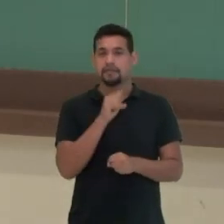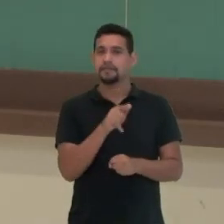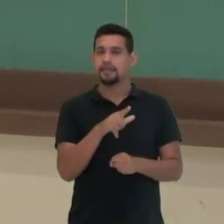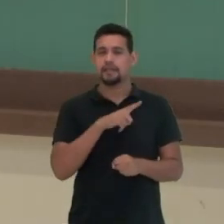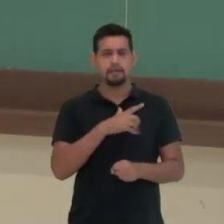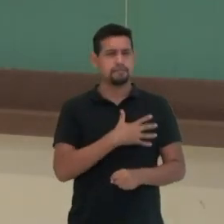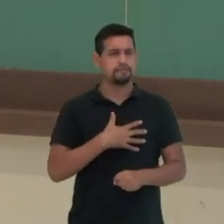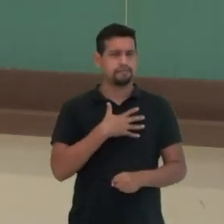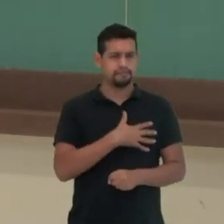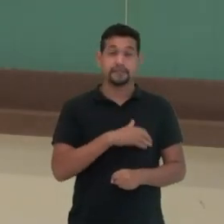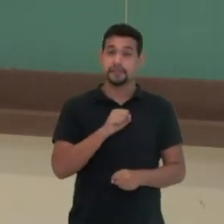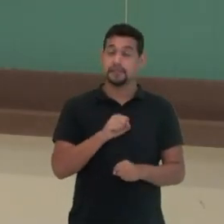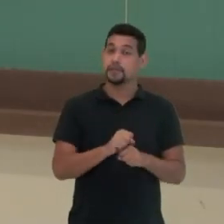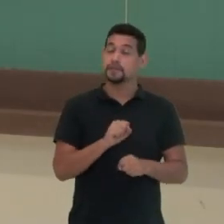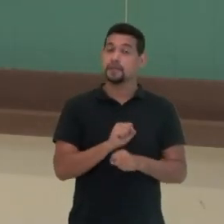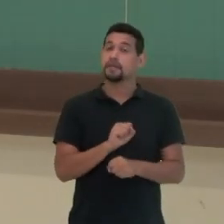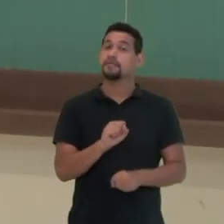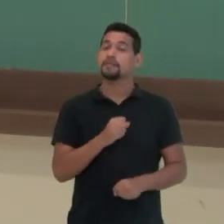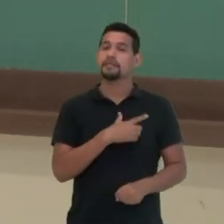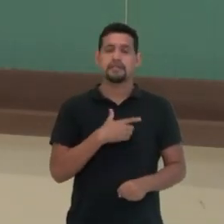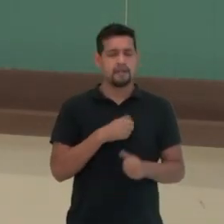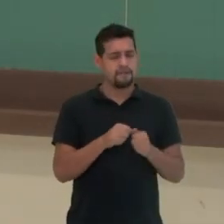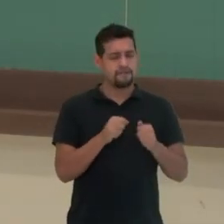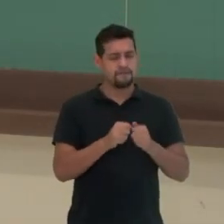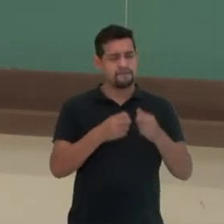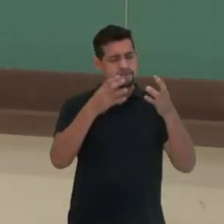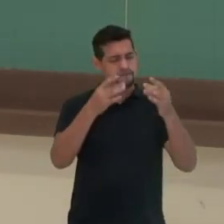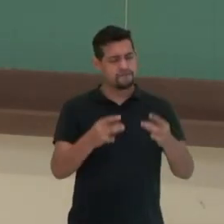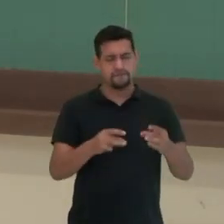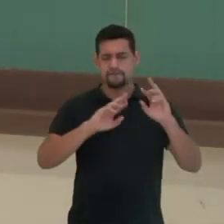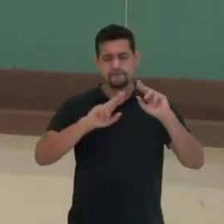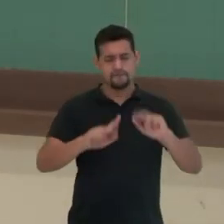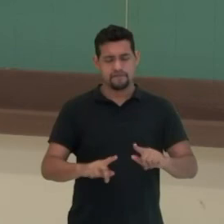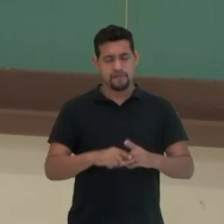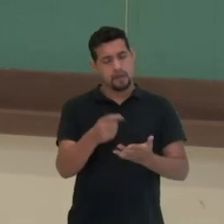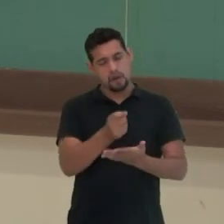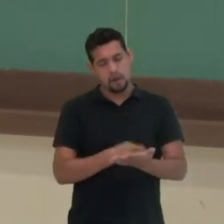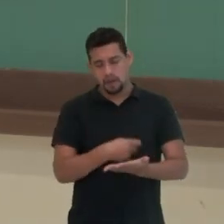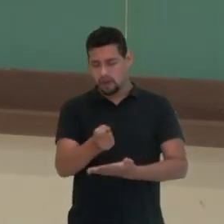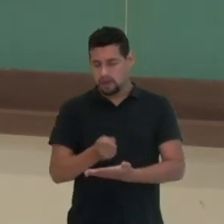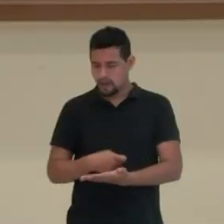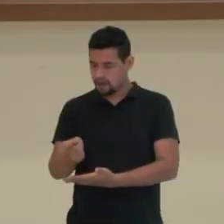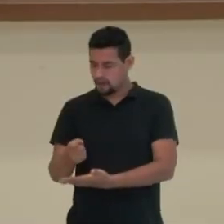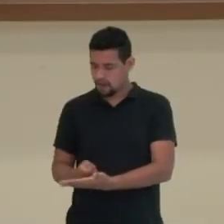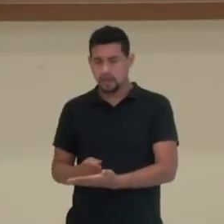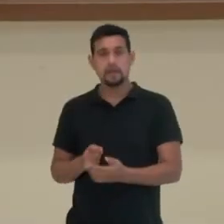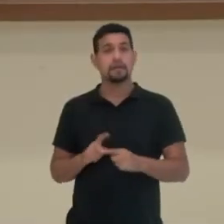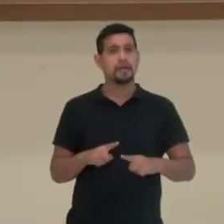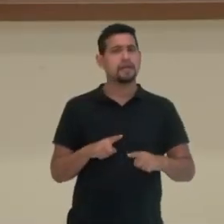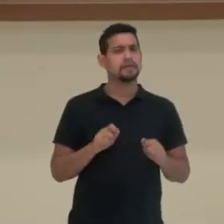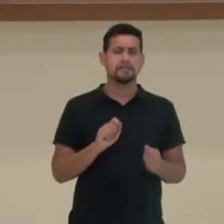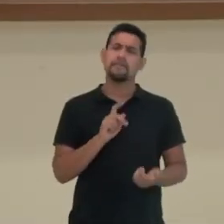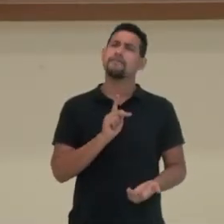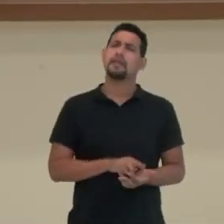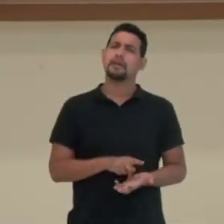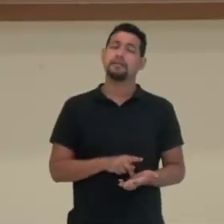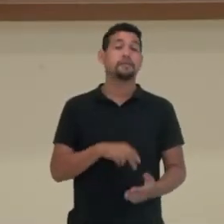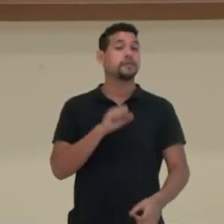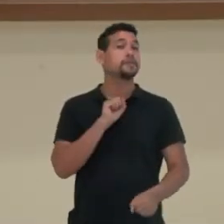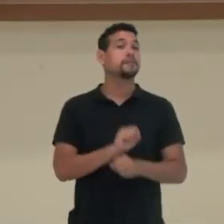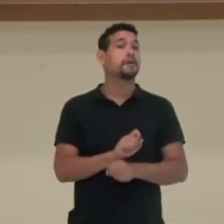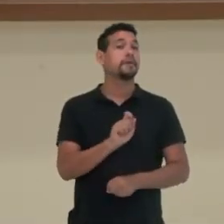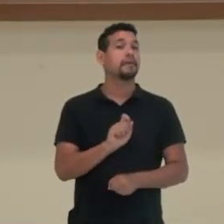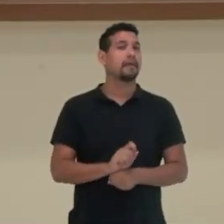tenha gostado, eu espero que você tenha realizado muitas anotações e, sinceramente, eu espero